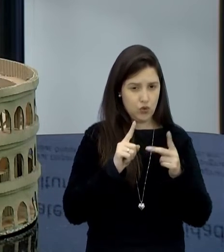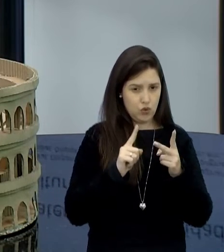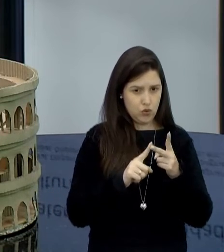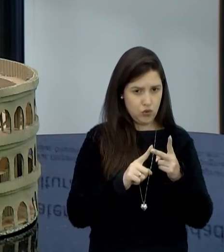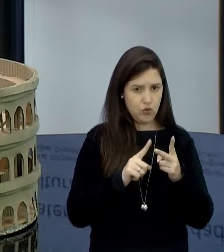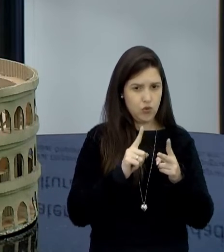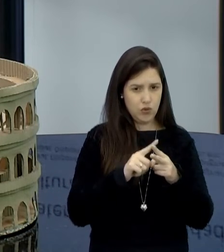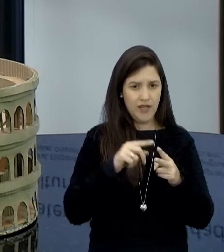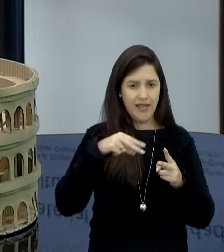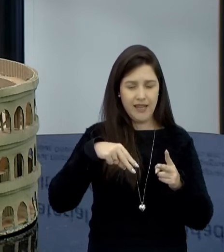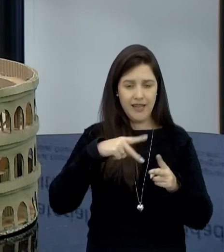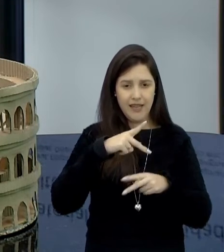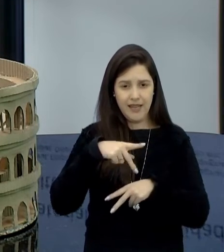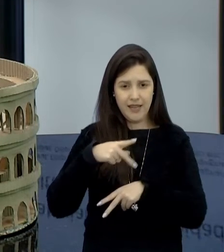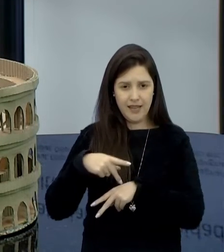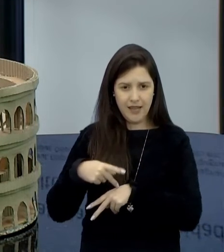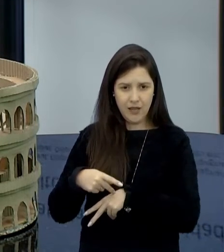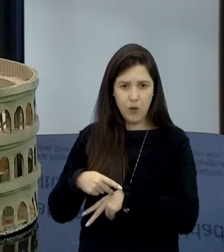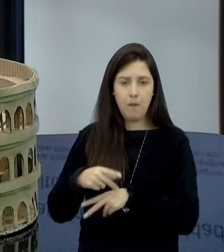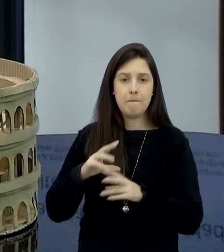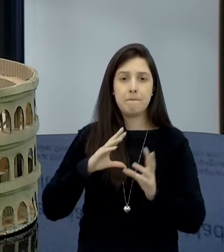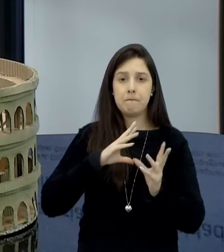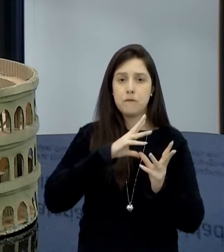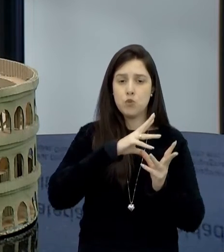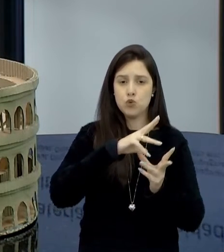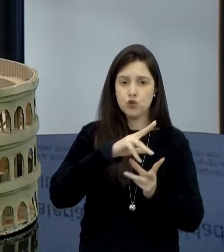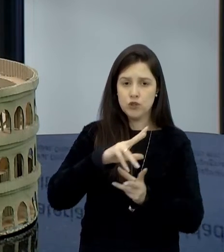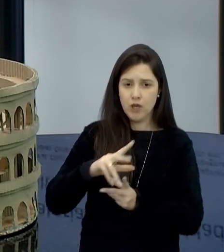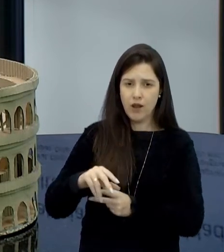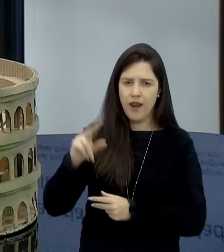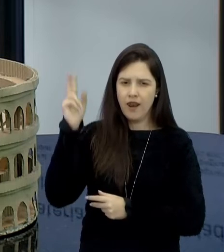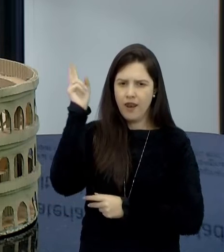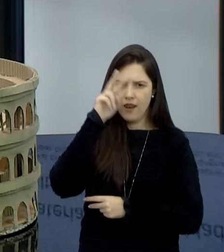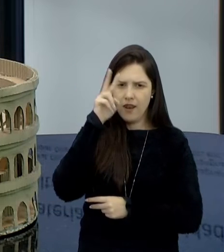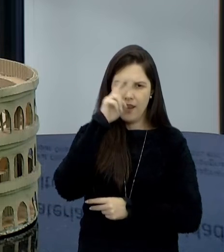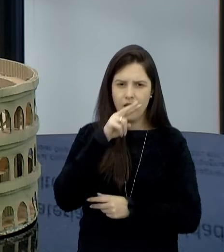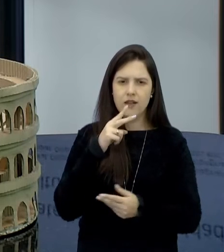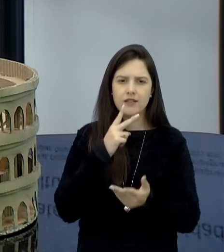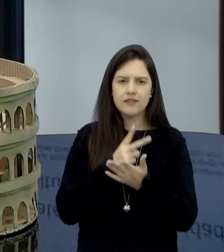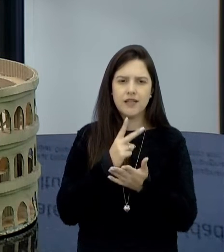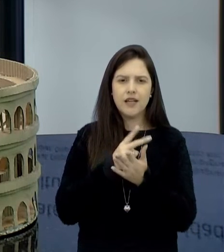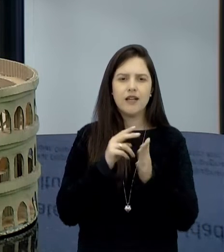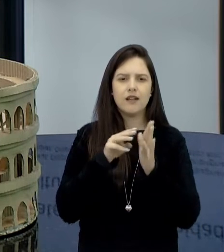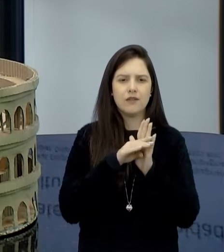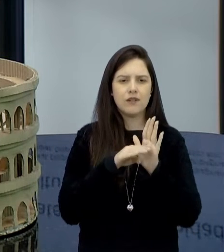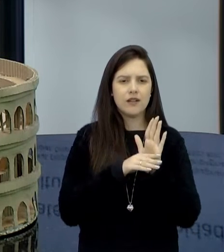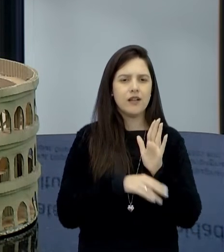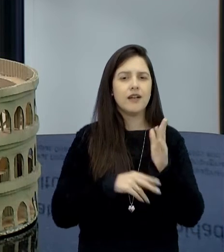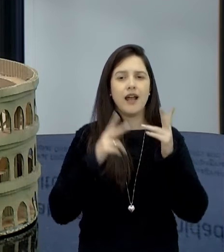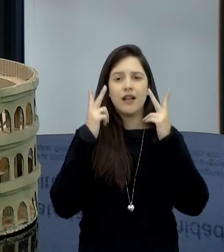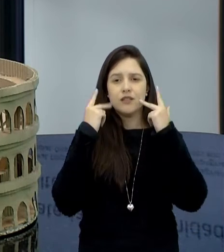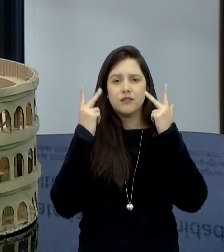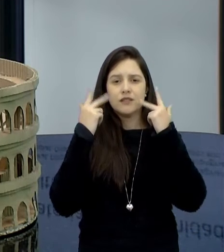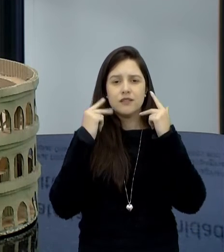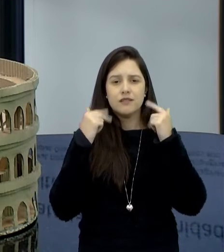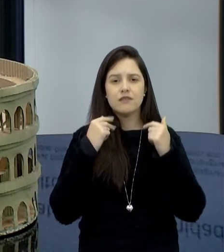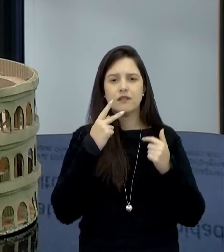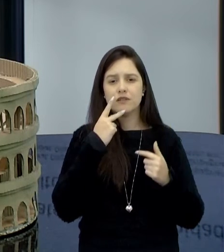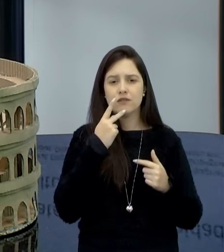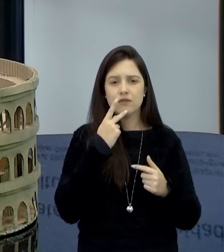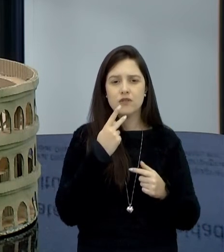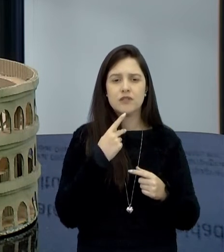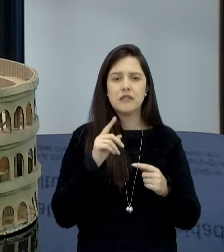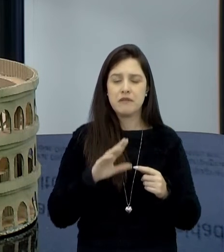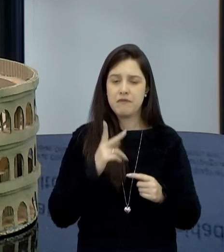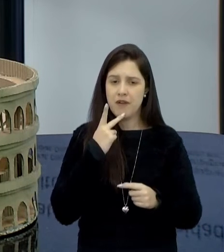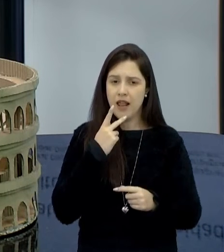o nacional e temos o que é mundial. E lembrando também que existe o patrimônio que é natural. Por exemplo, as cataratas do